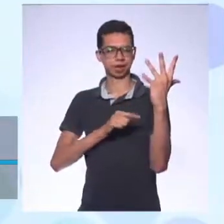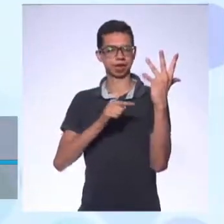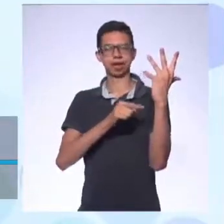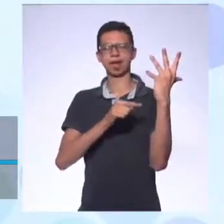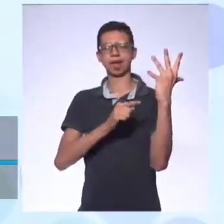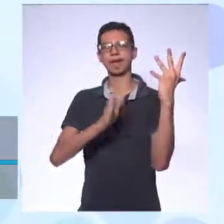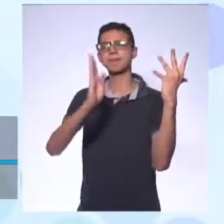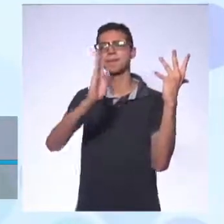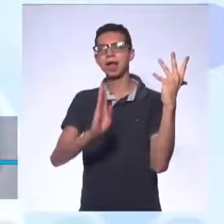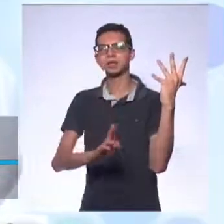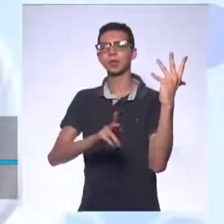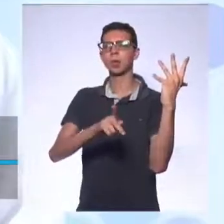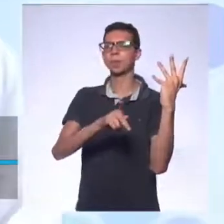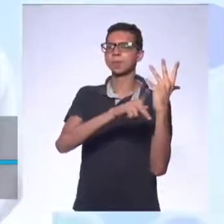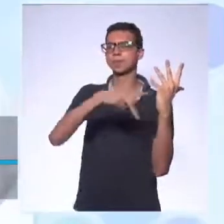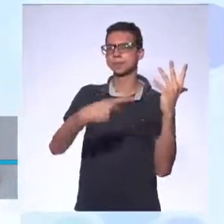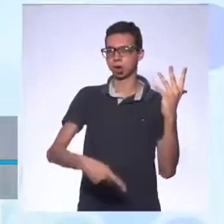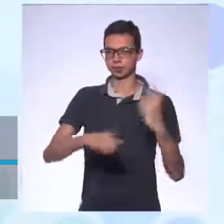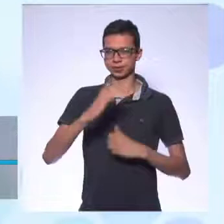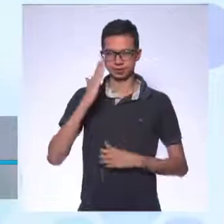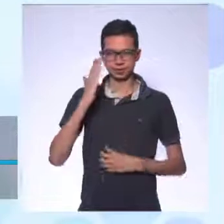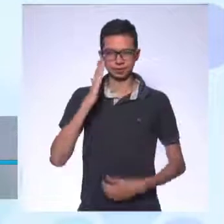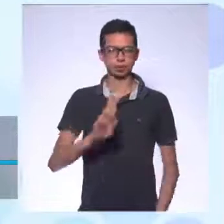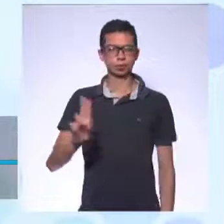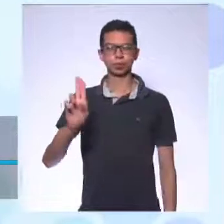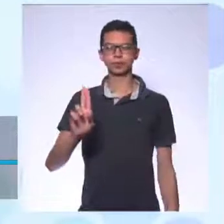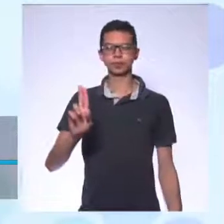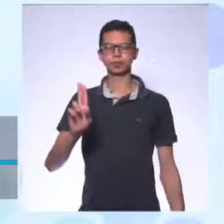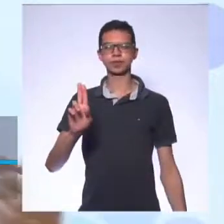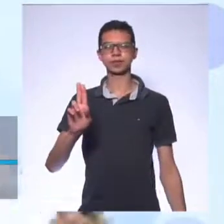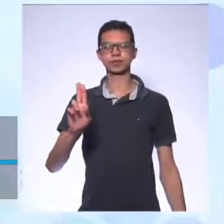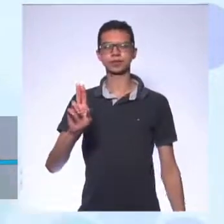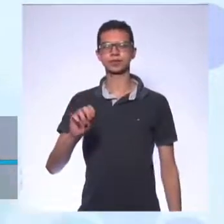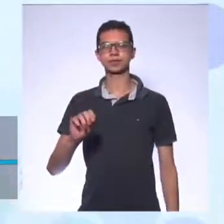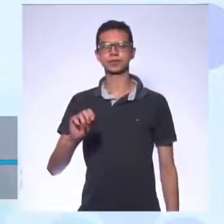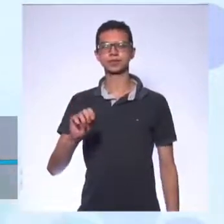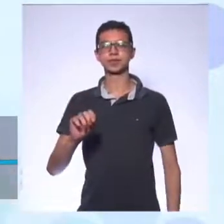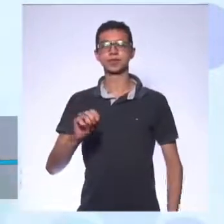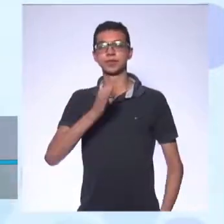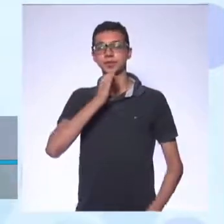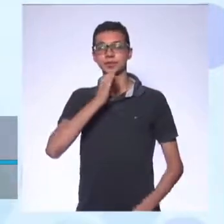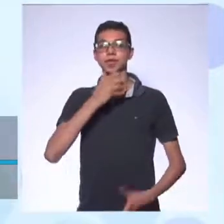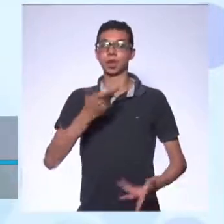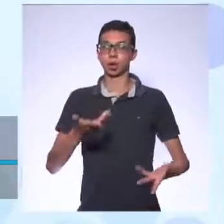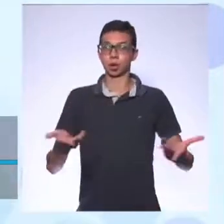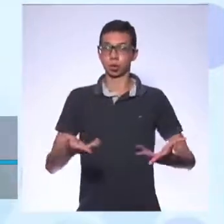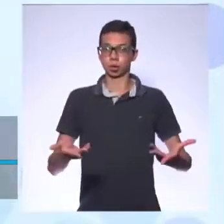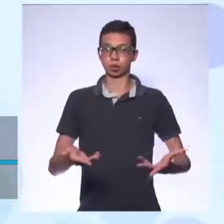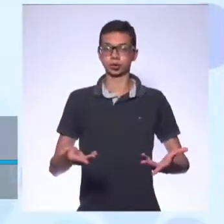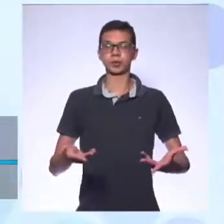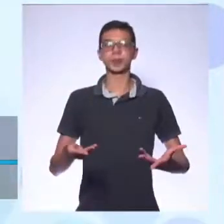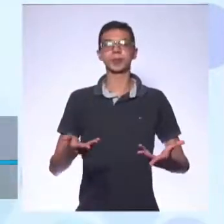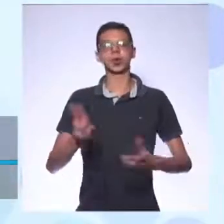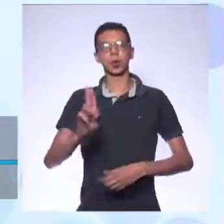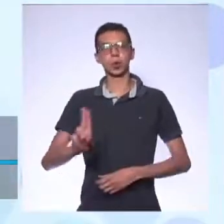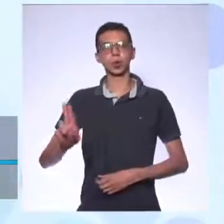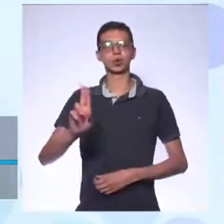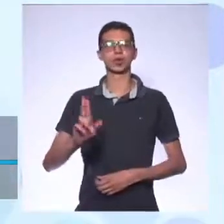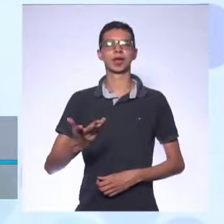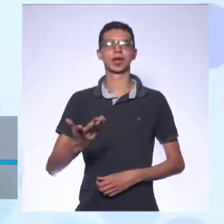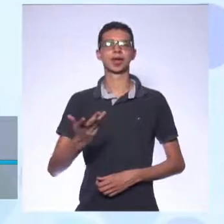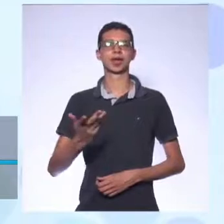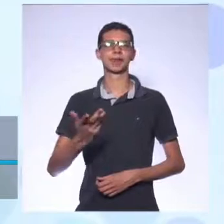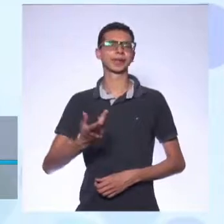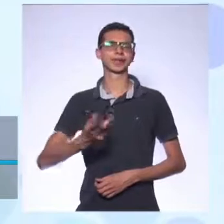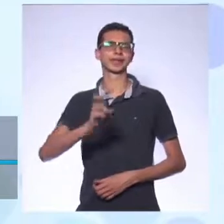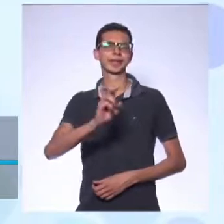ideia. Hoje, graças a Deus, encontramos, né, lá na Bahia, num assentamento, lá encontramos um pau-brasil de mais de 500 anos. Olha